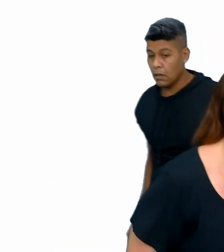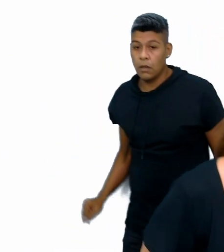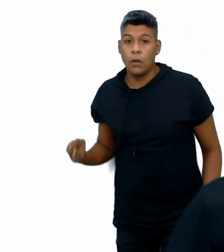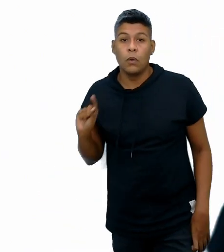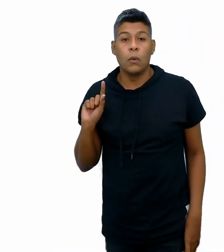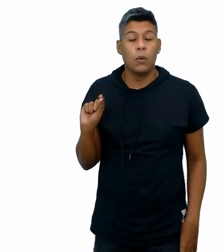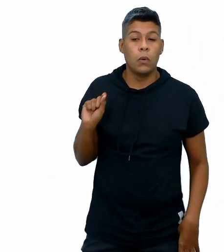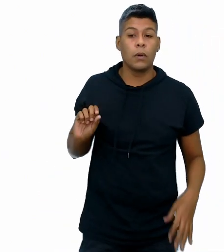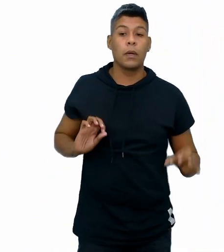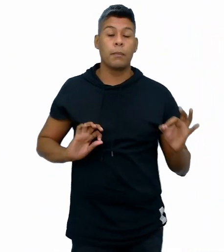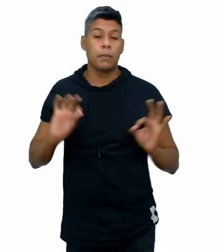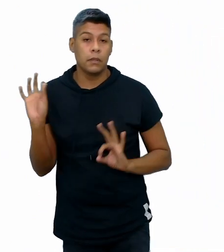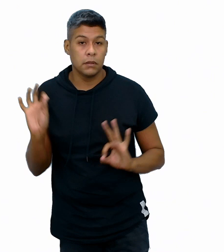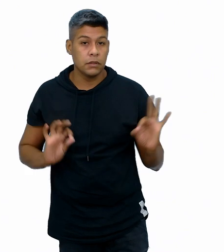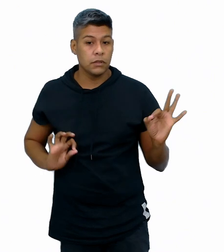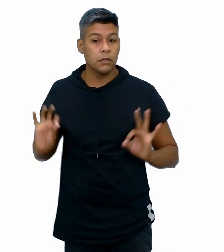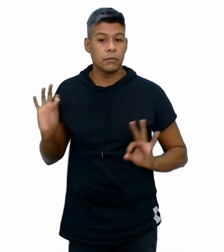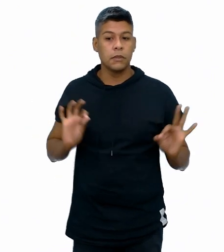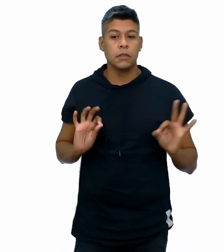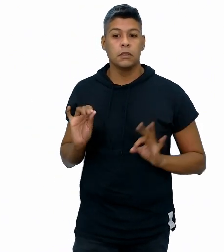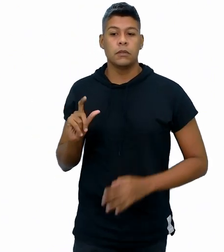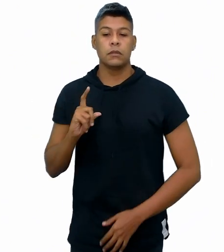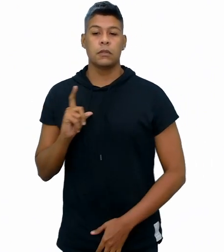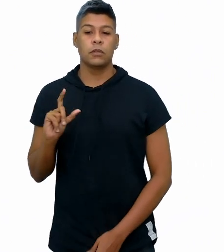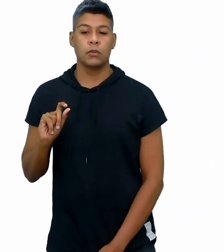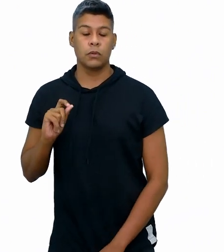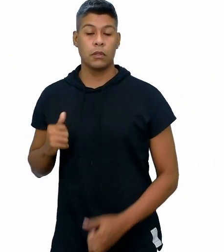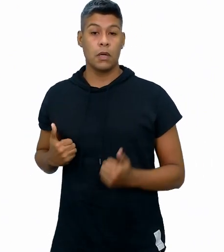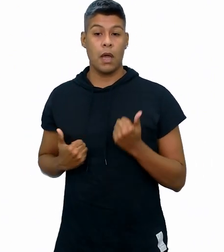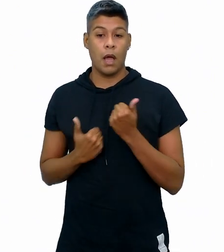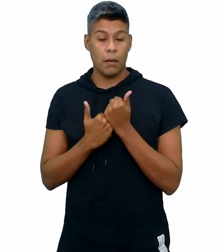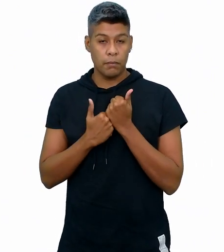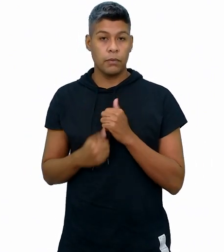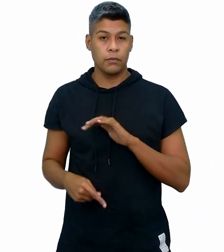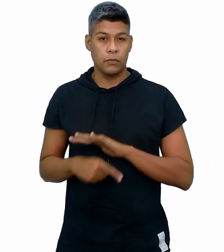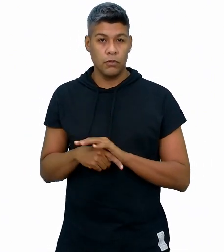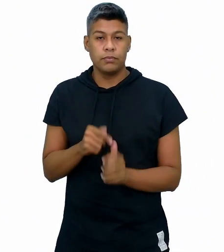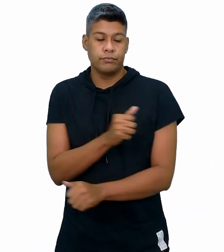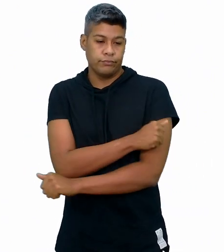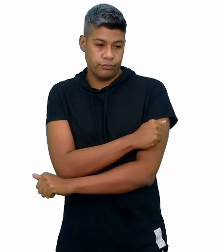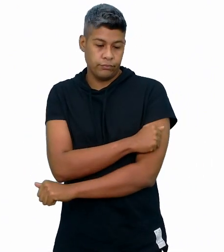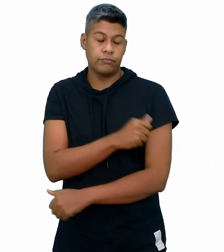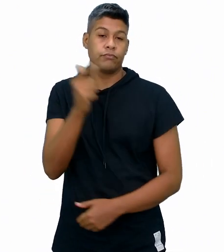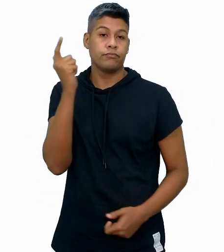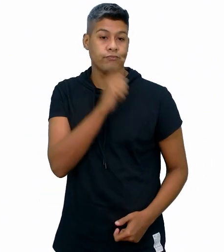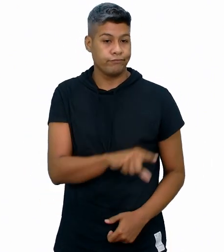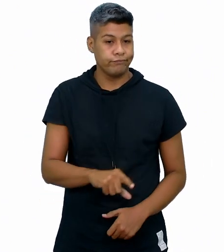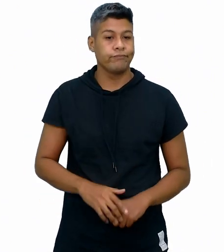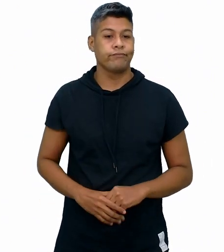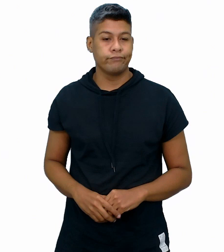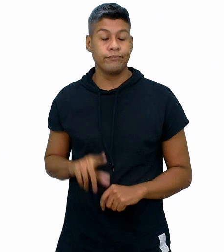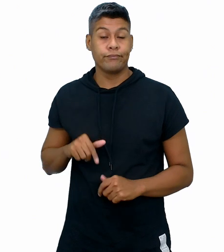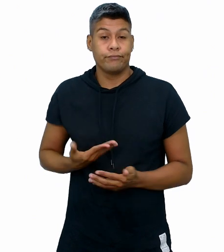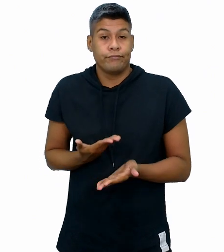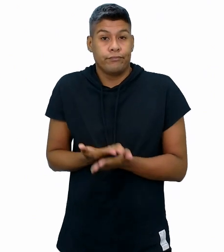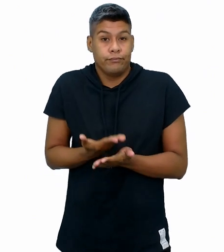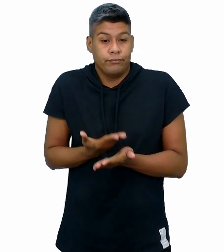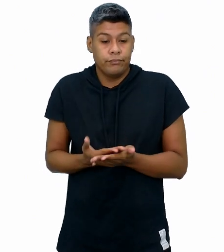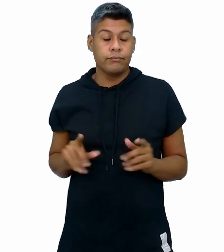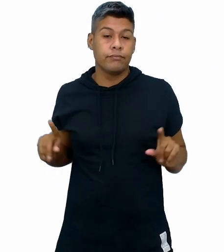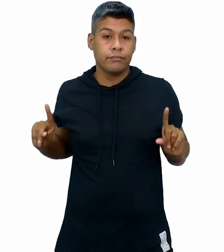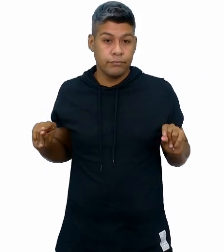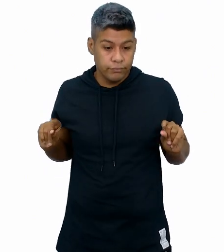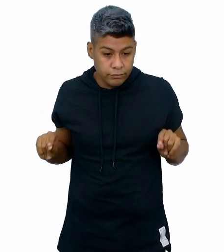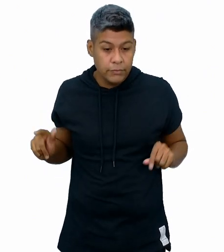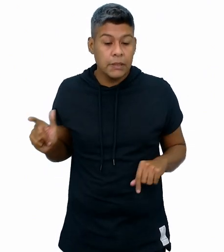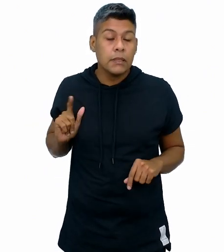esse planejamento, né, tornando-se aí um apoio para os estudantes conseguirem, né. É uma aula que